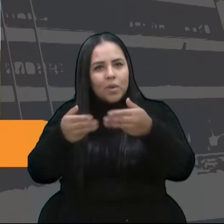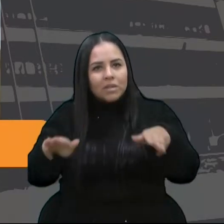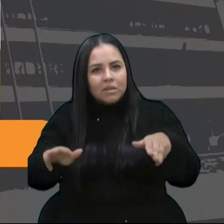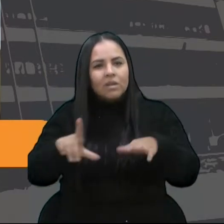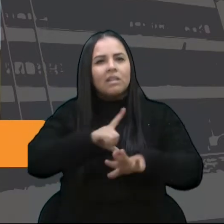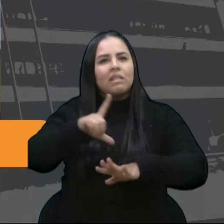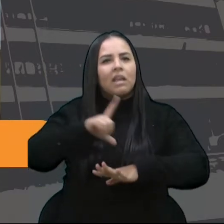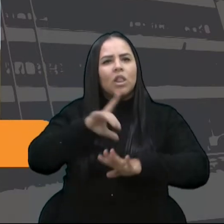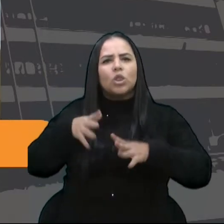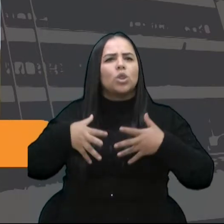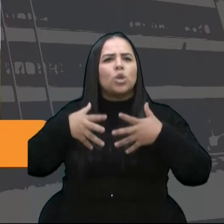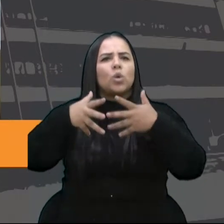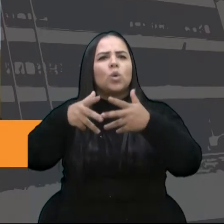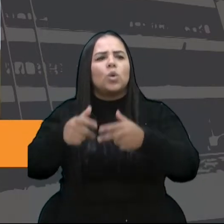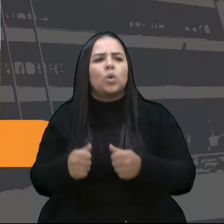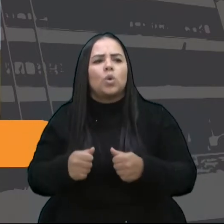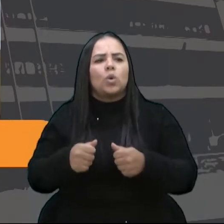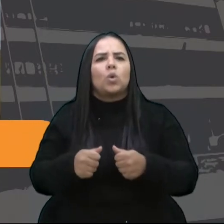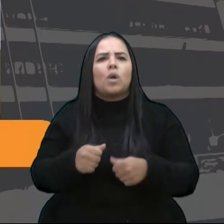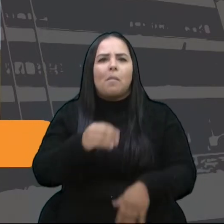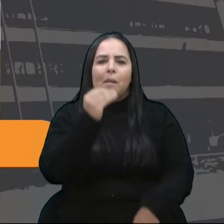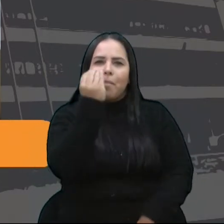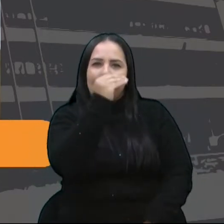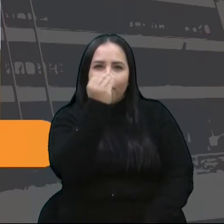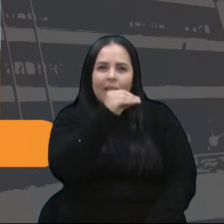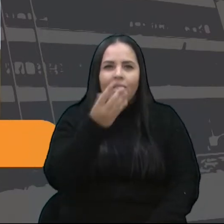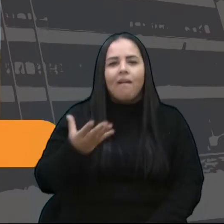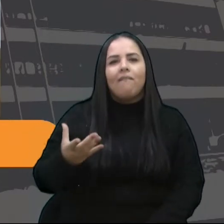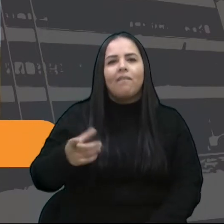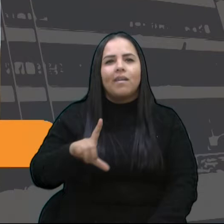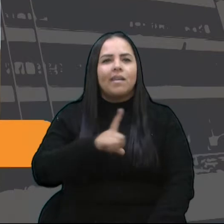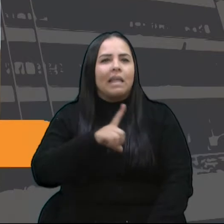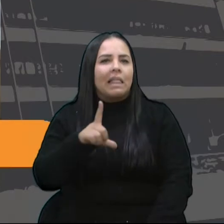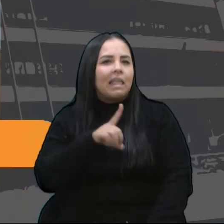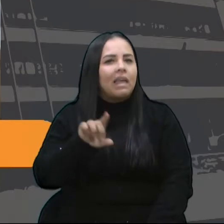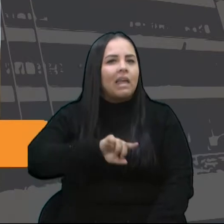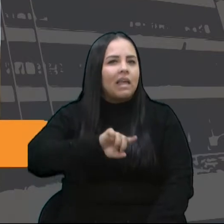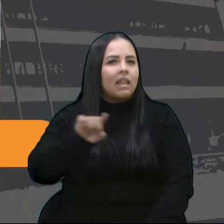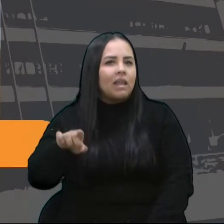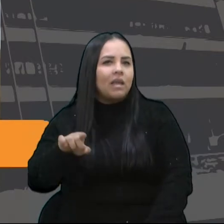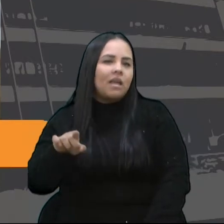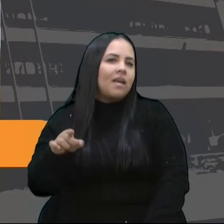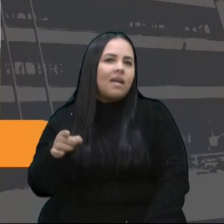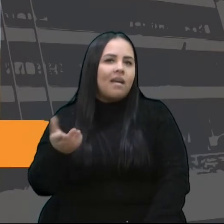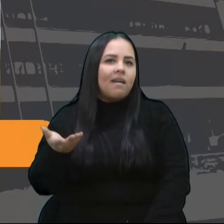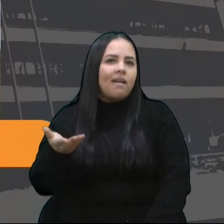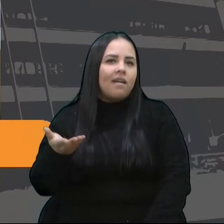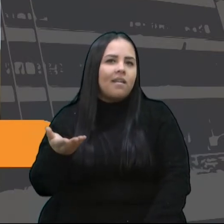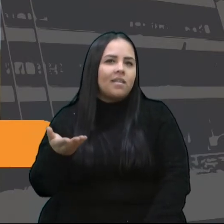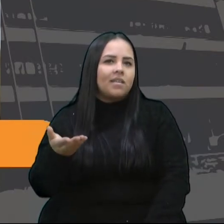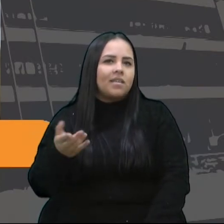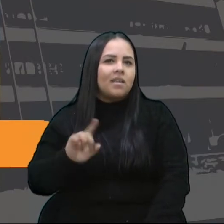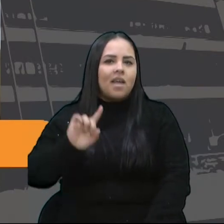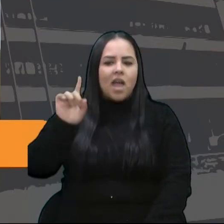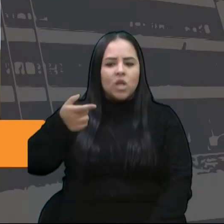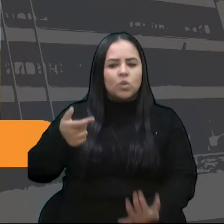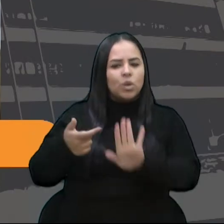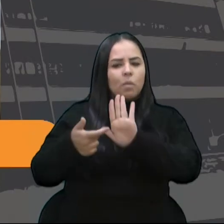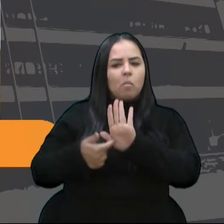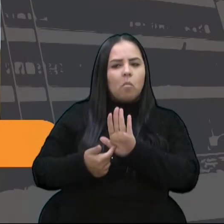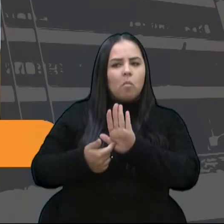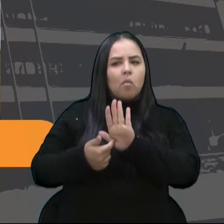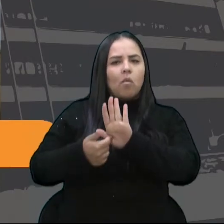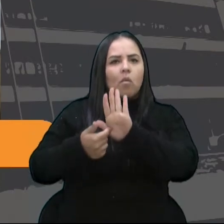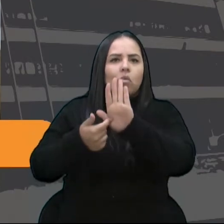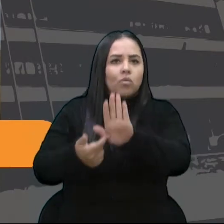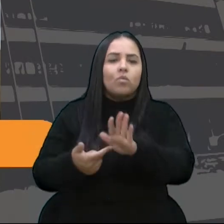manipulação do escândalo moral, né? Em cima de uma exposição que era